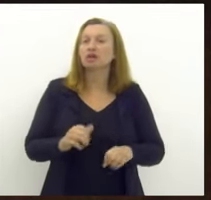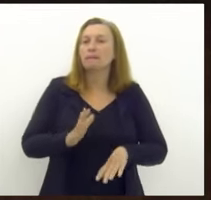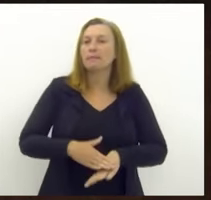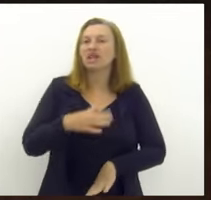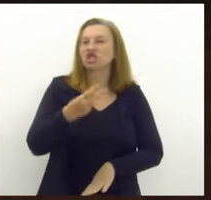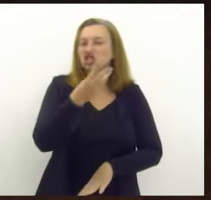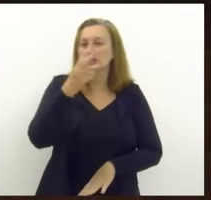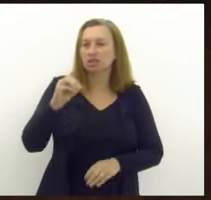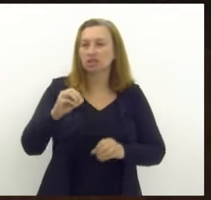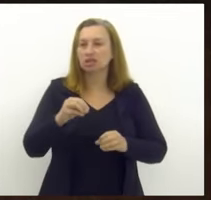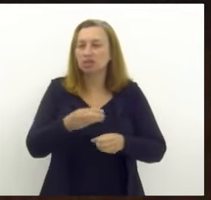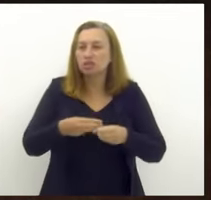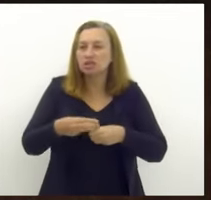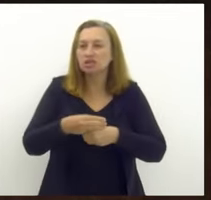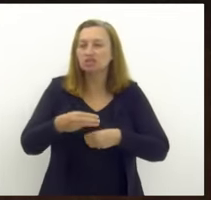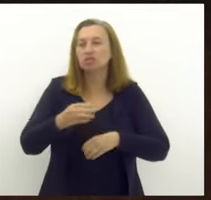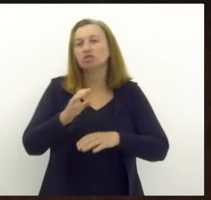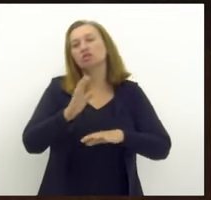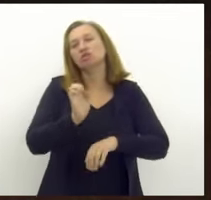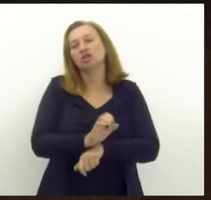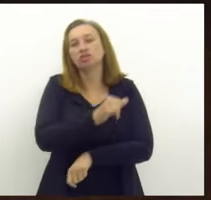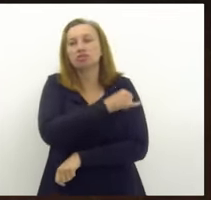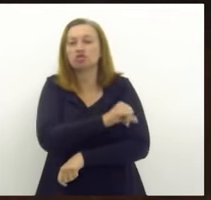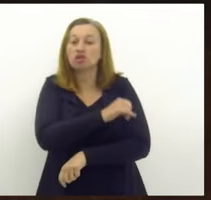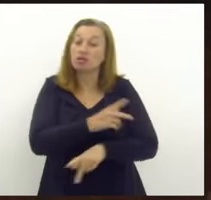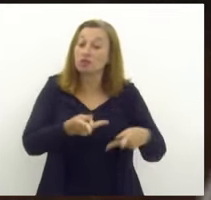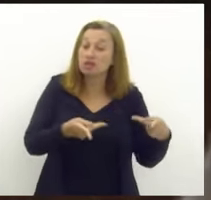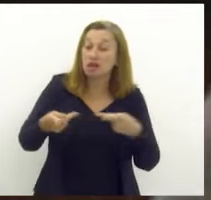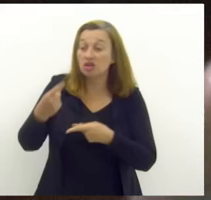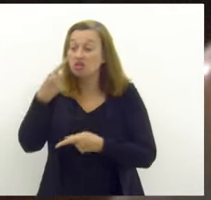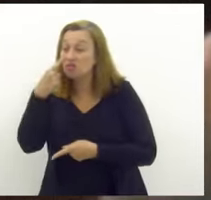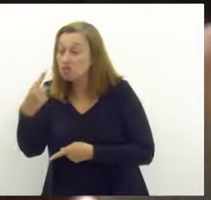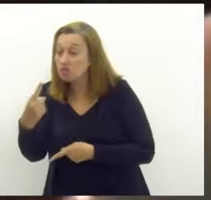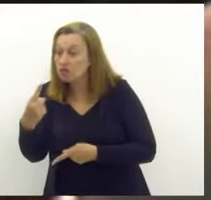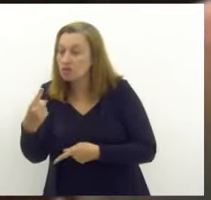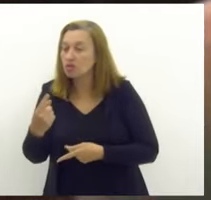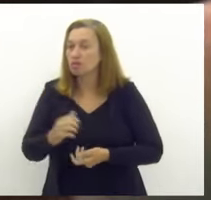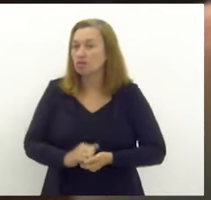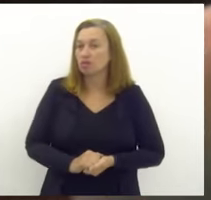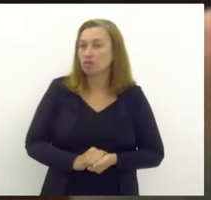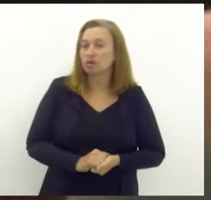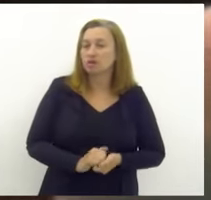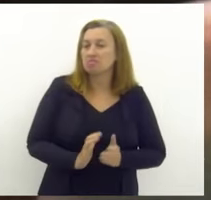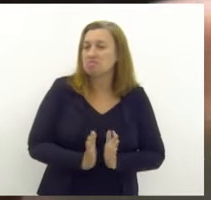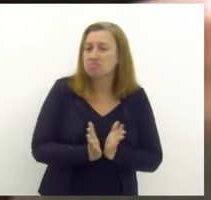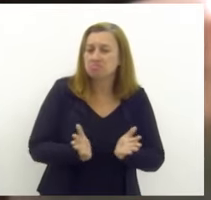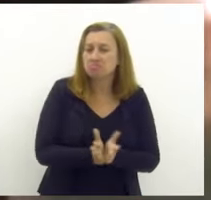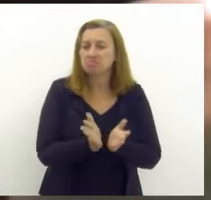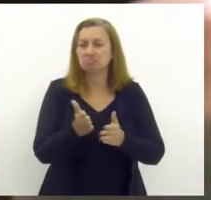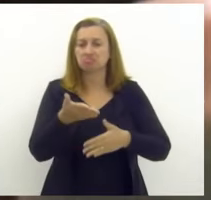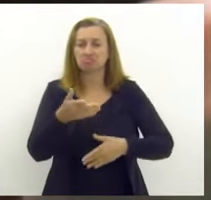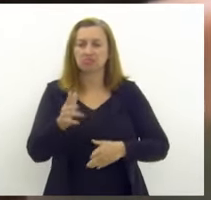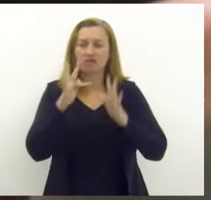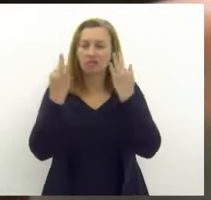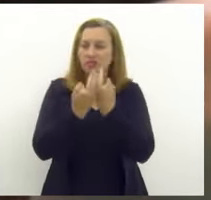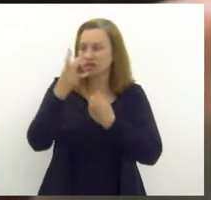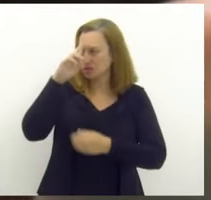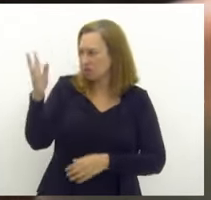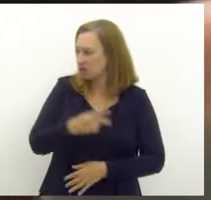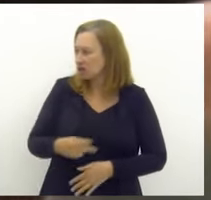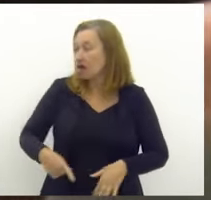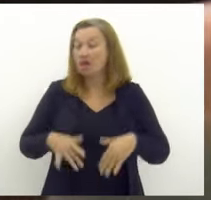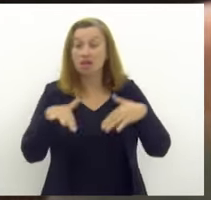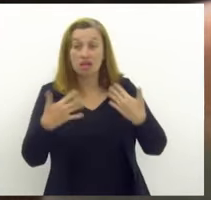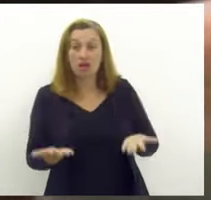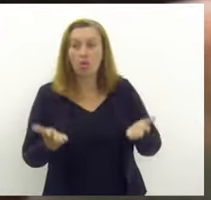de 30 municípios do Estado do Rio de Janeiro e a gente viu a situação de penúria dessas famílias senhor presidente Então